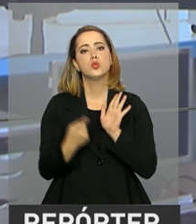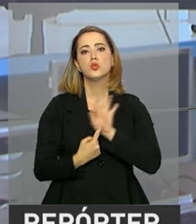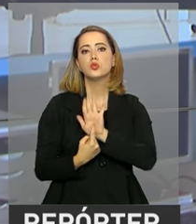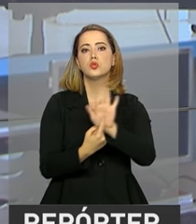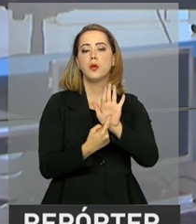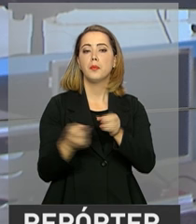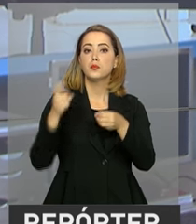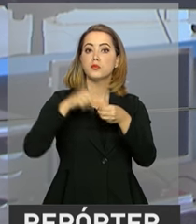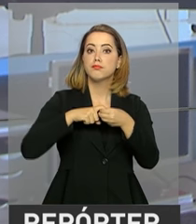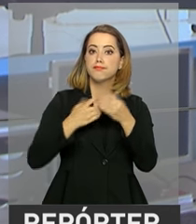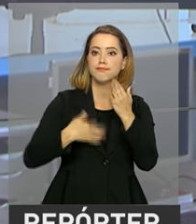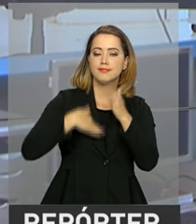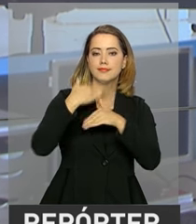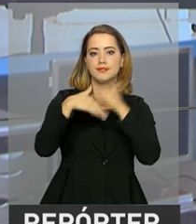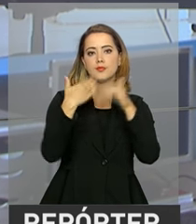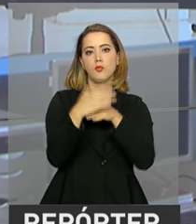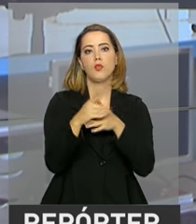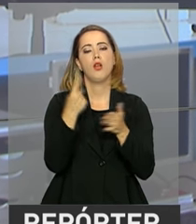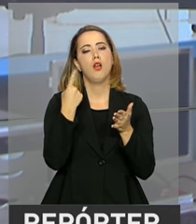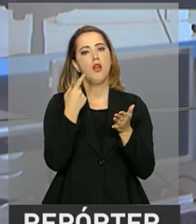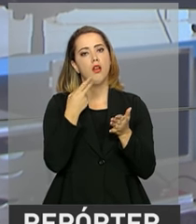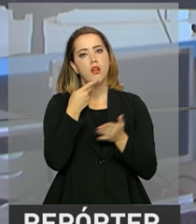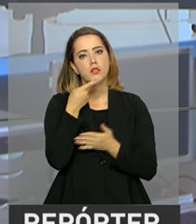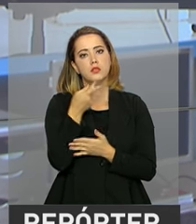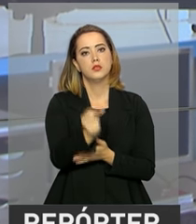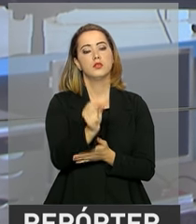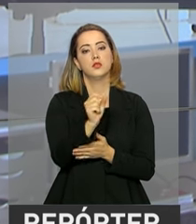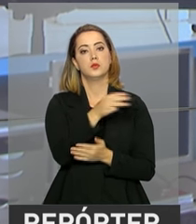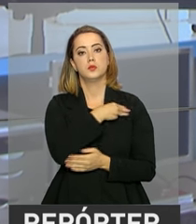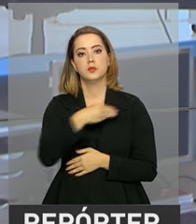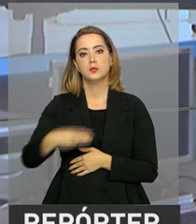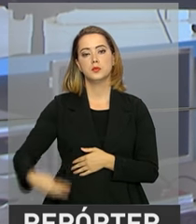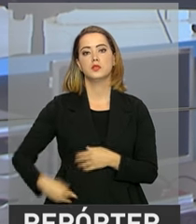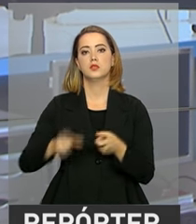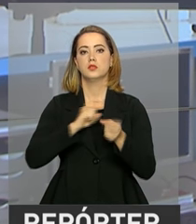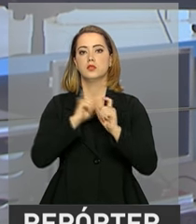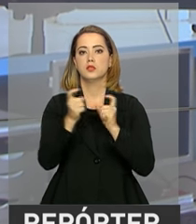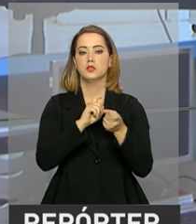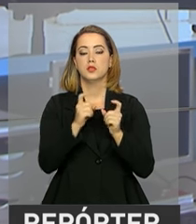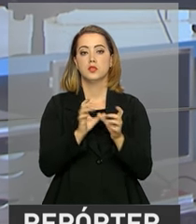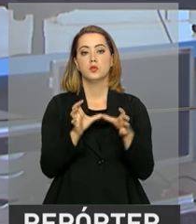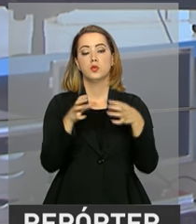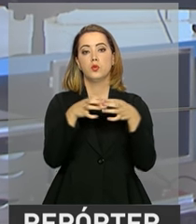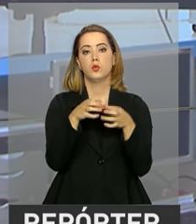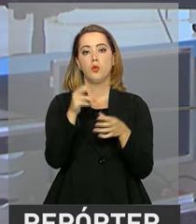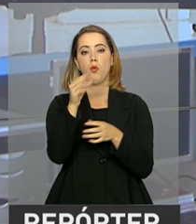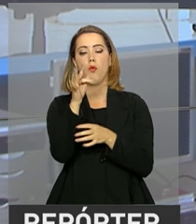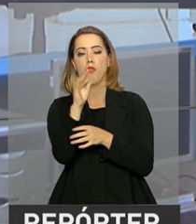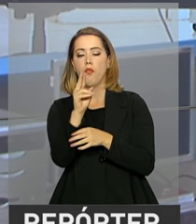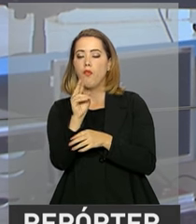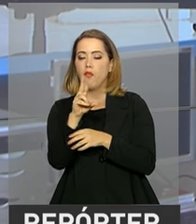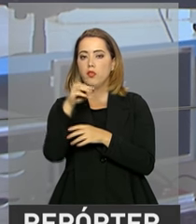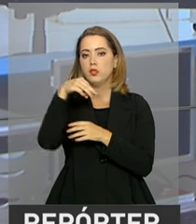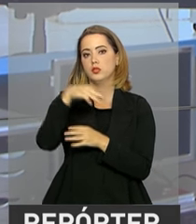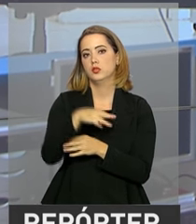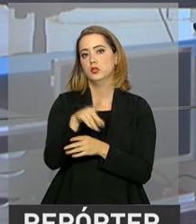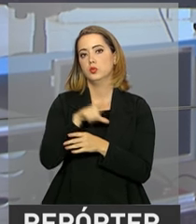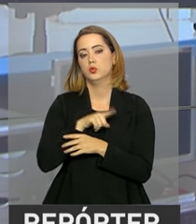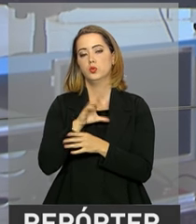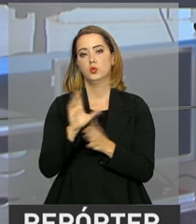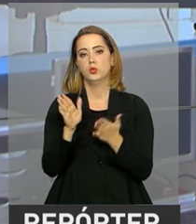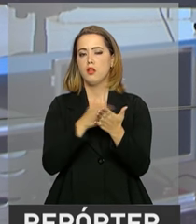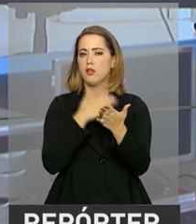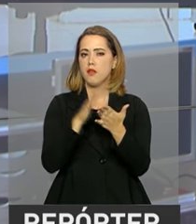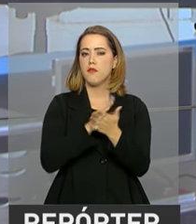de recuperação. A afirmação foi feita pelo ministro da Fazenda durante o fórum da revista Exame realizado em São Paulo. Segundo